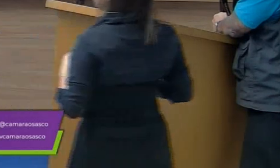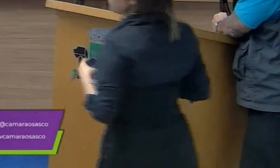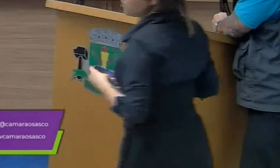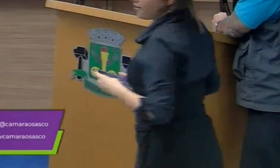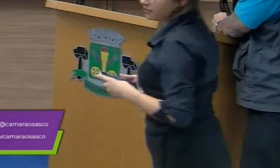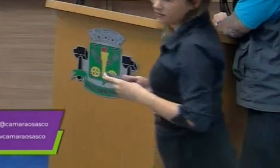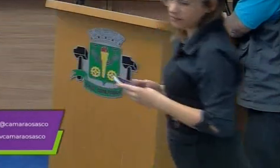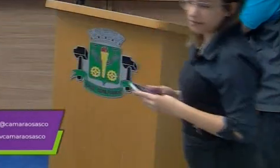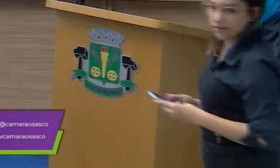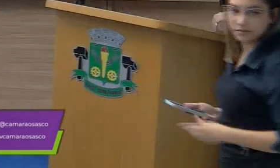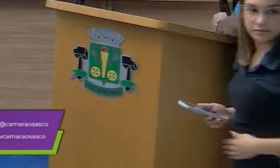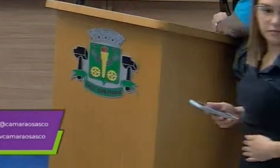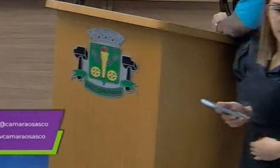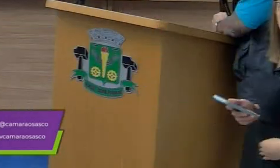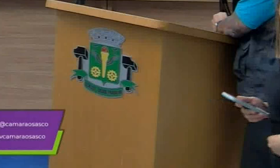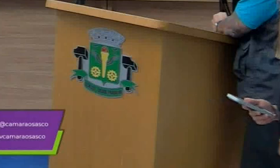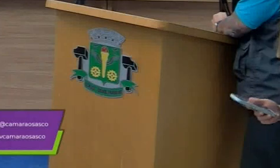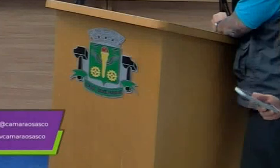Av